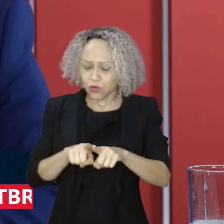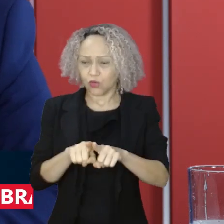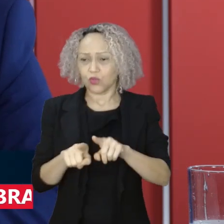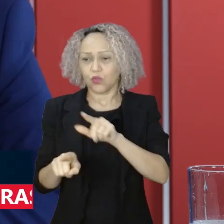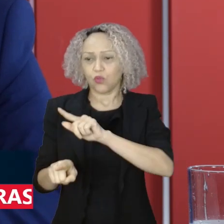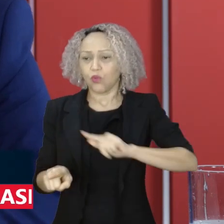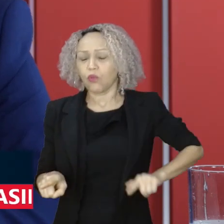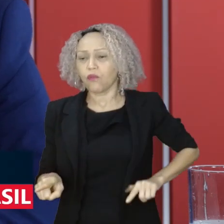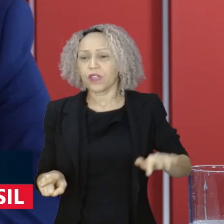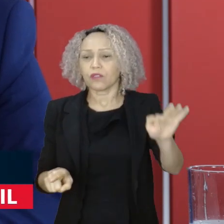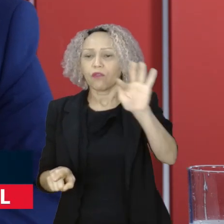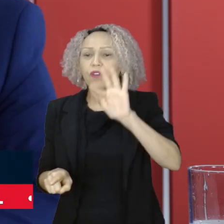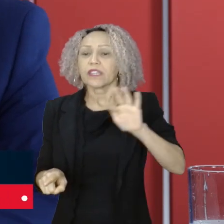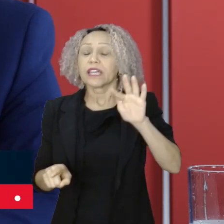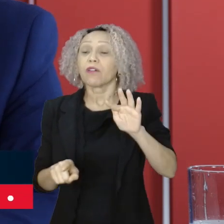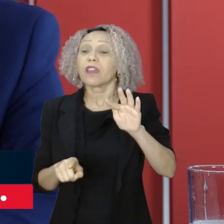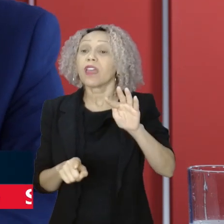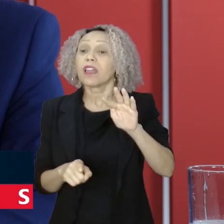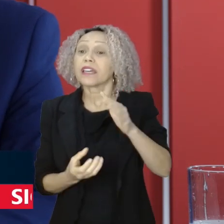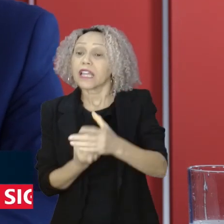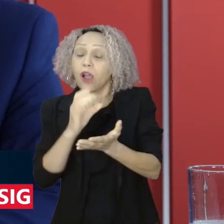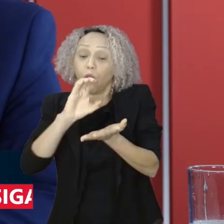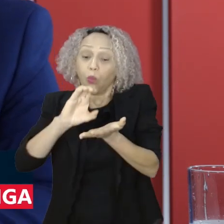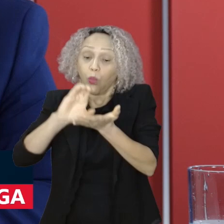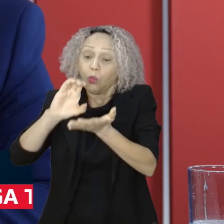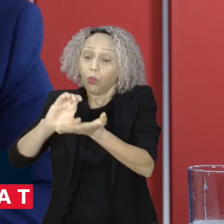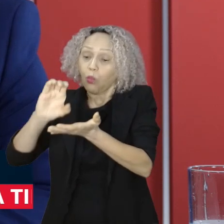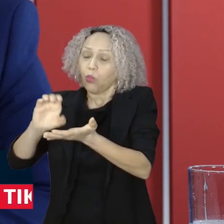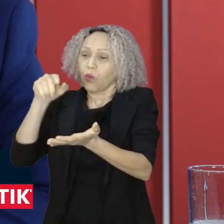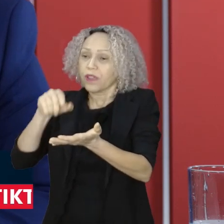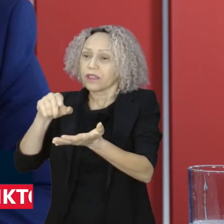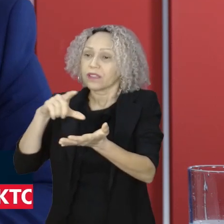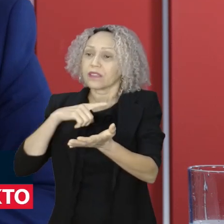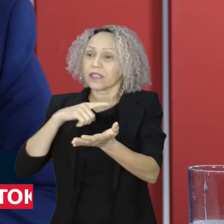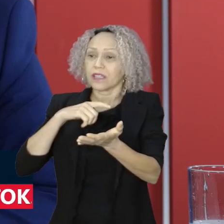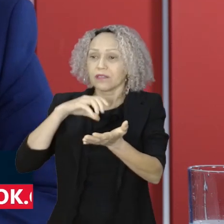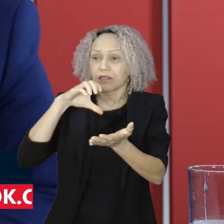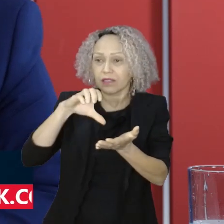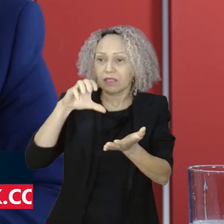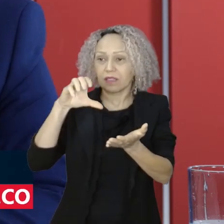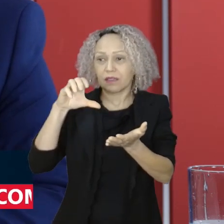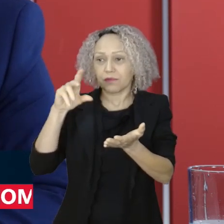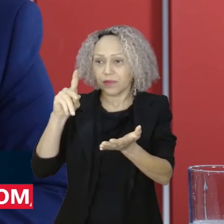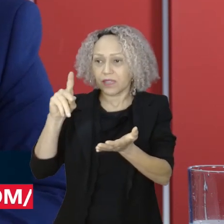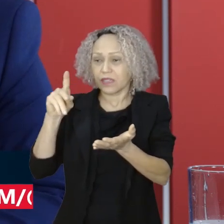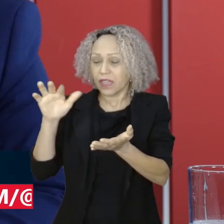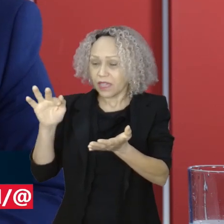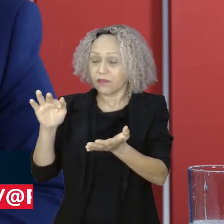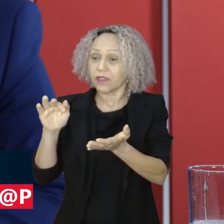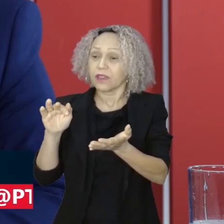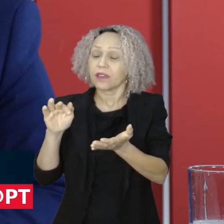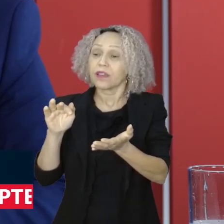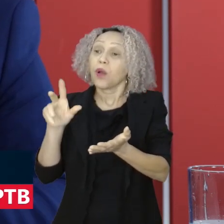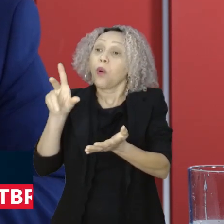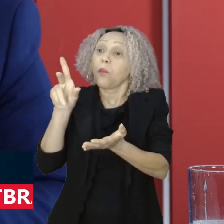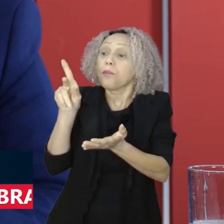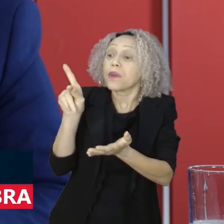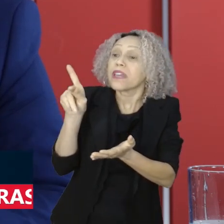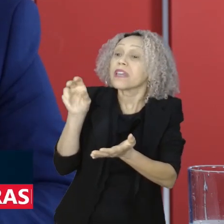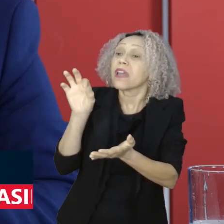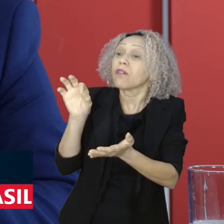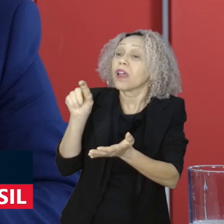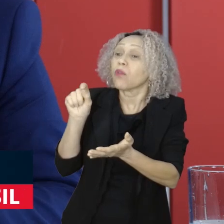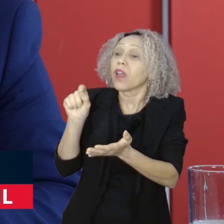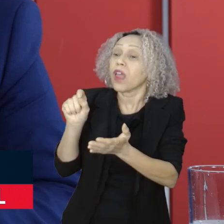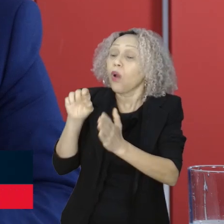conselho formado, é o C do CPF. O P é o Plano Nacional de Cultura. O nosso